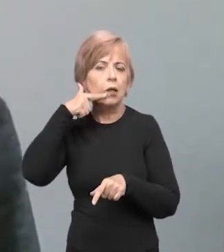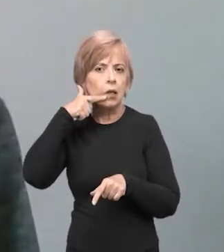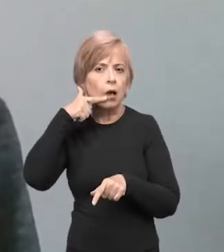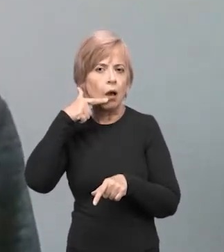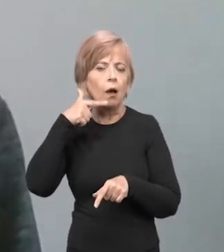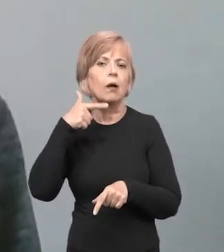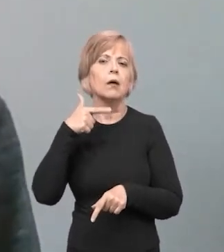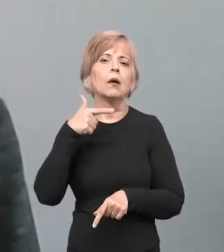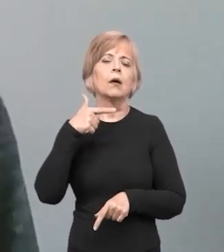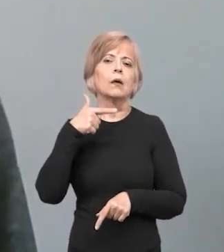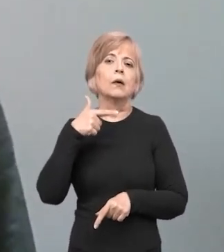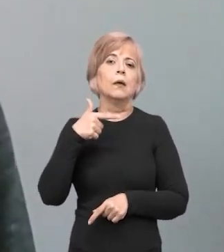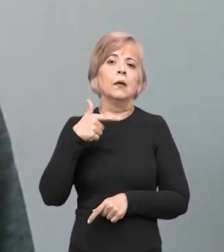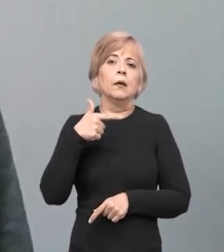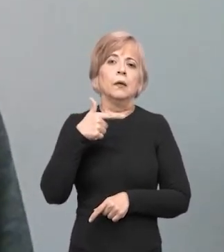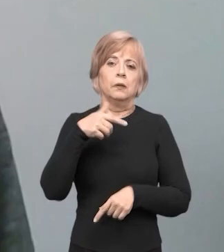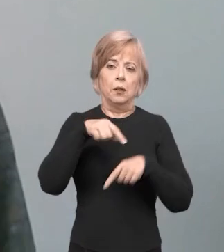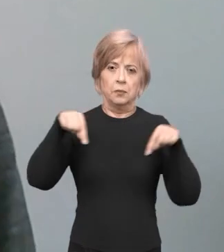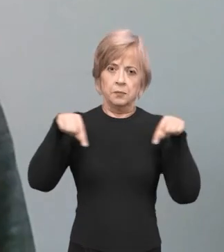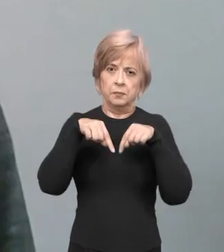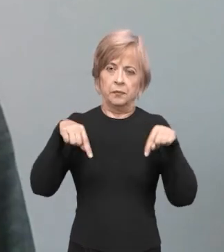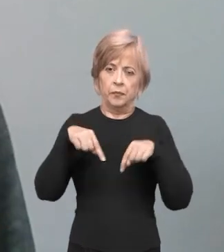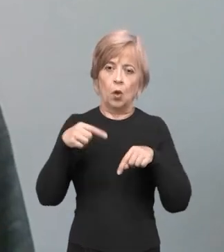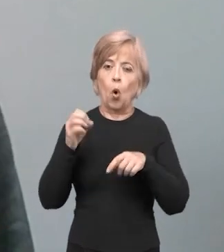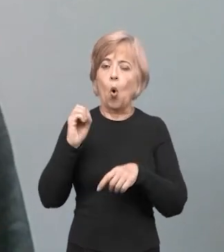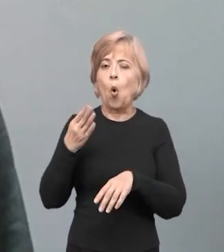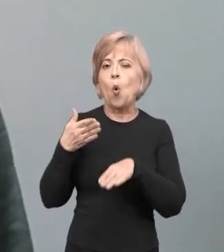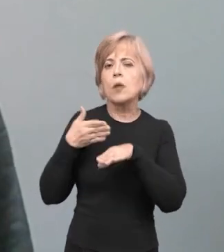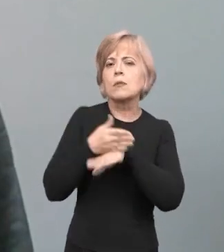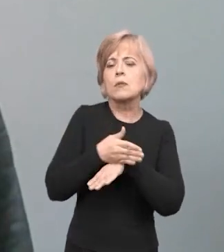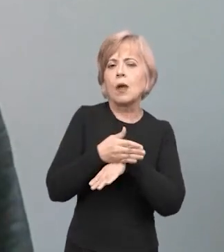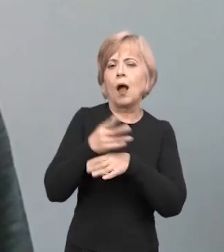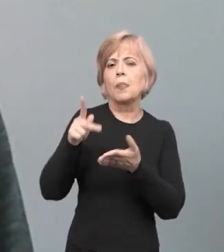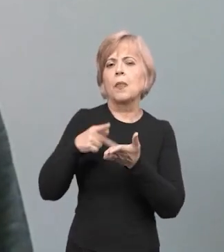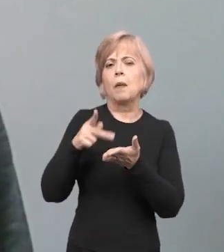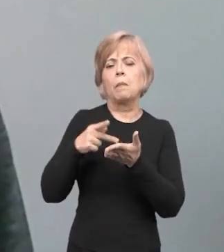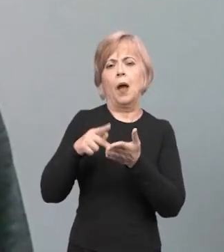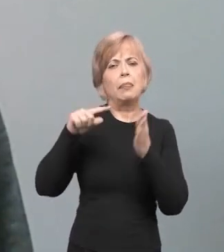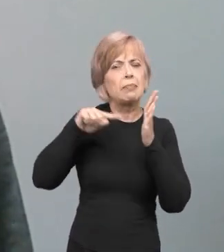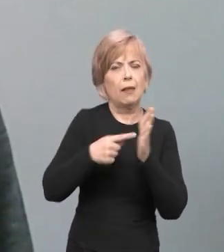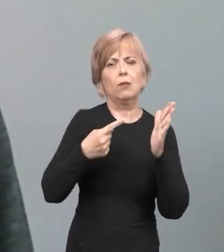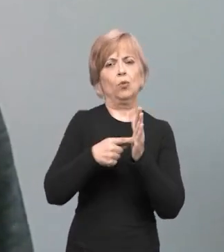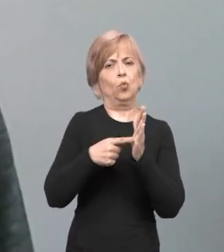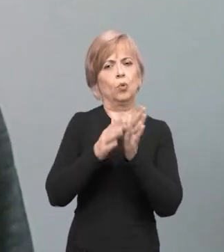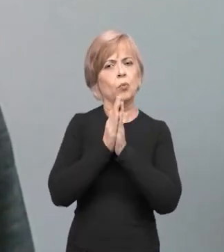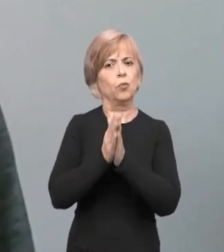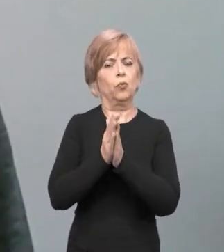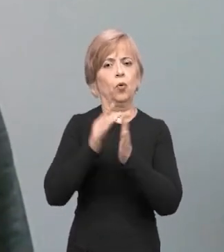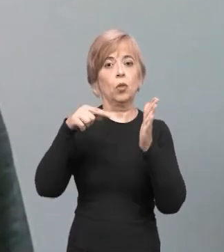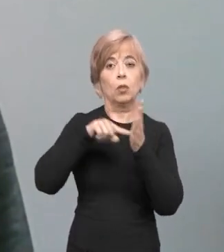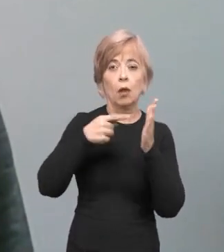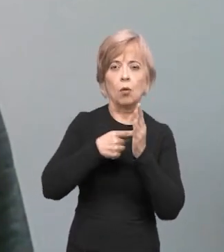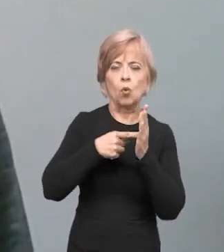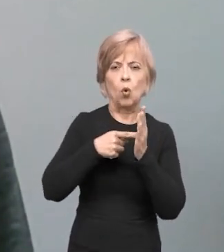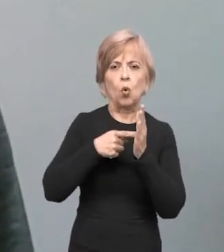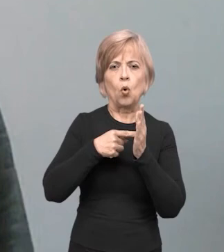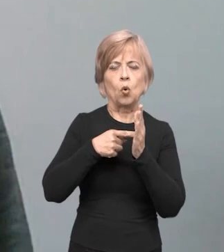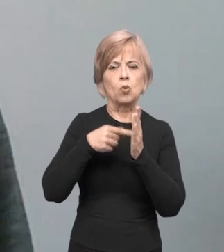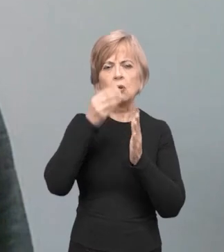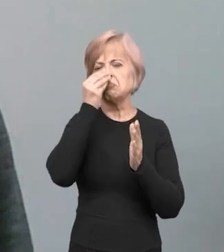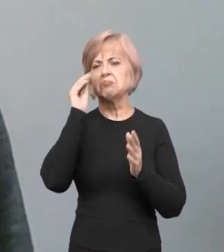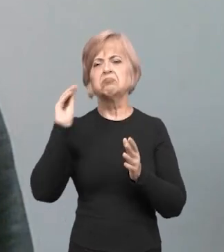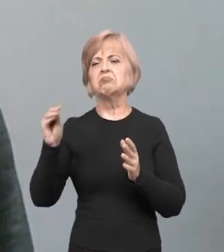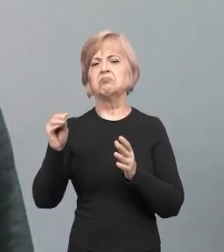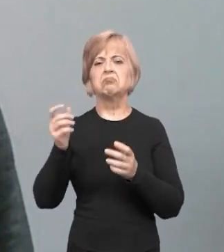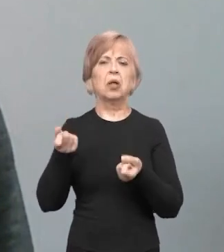para o telefone 127 ou entrar na nossa página, denunciem, não deixem de denunciar as questões de